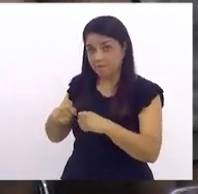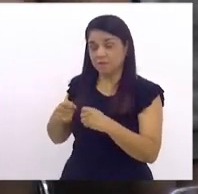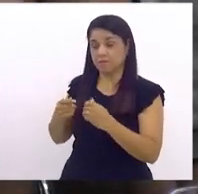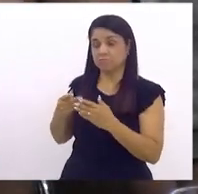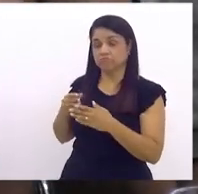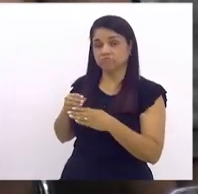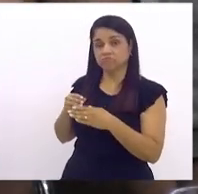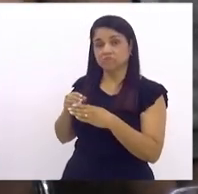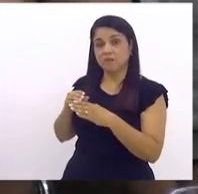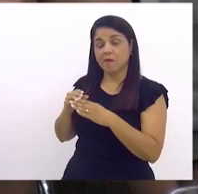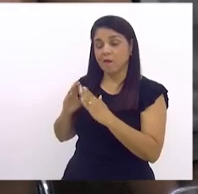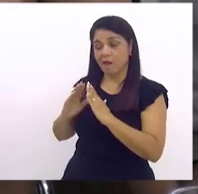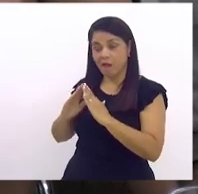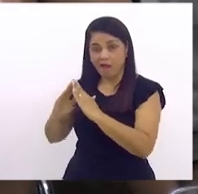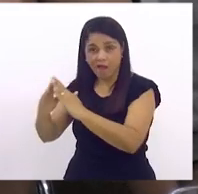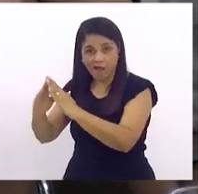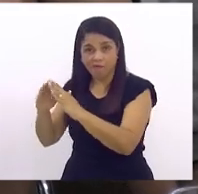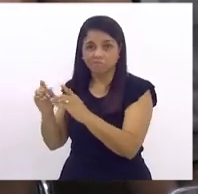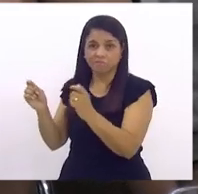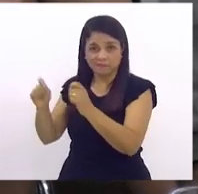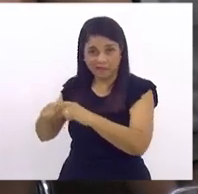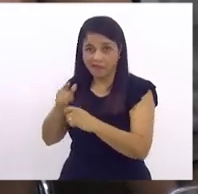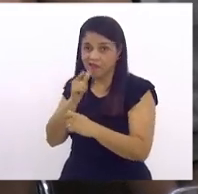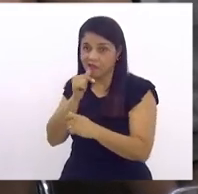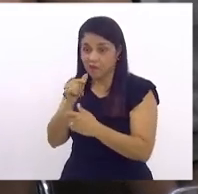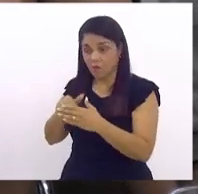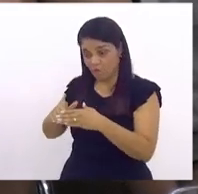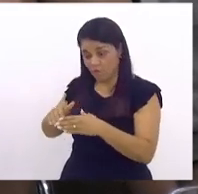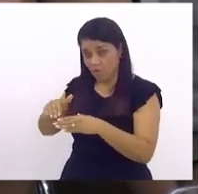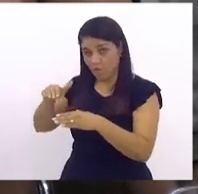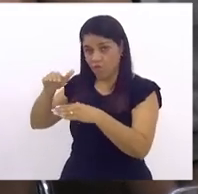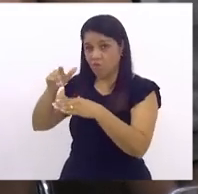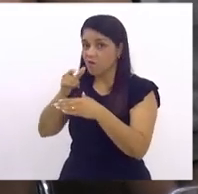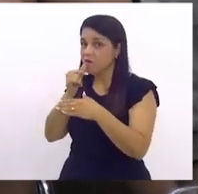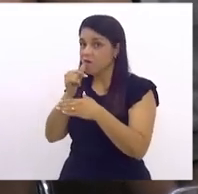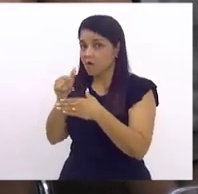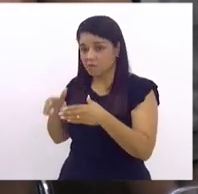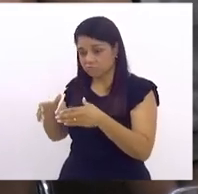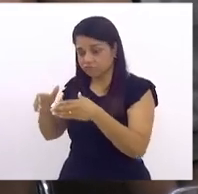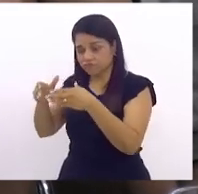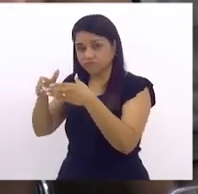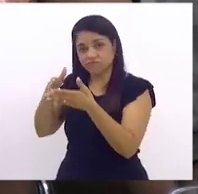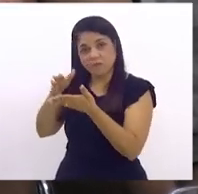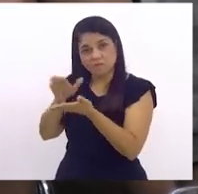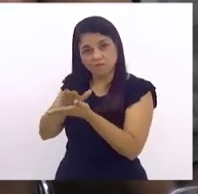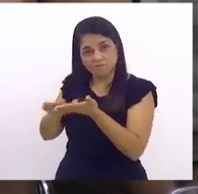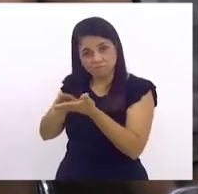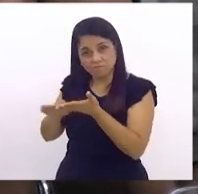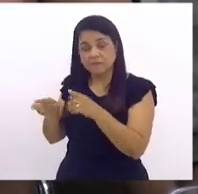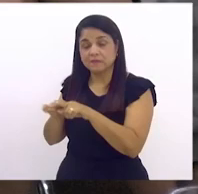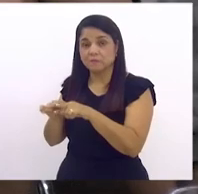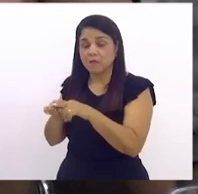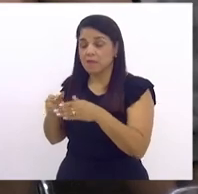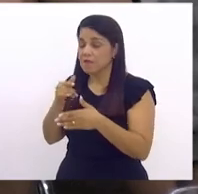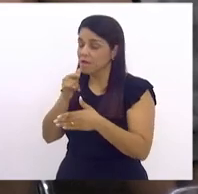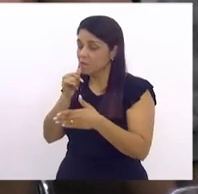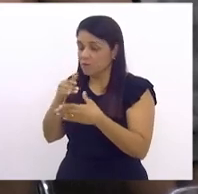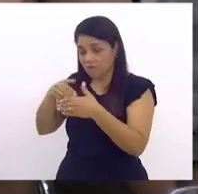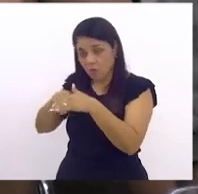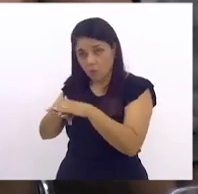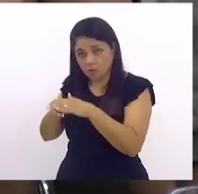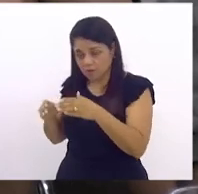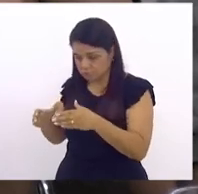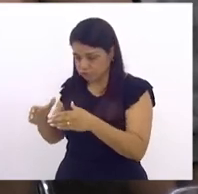empreendimento. E diz o volume que ela, o empreendimento vai gastar e o volume que vai armazenar. Então, esse é o